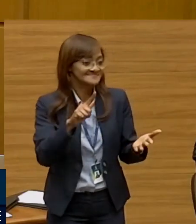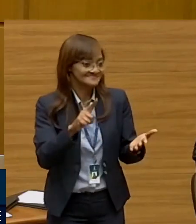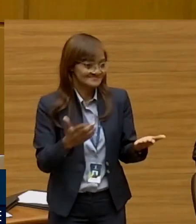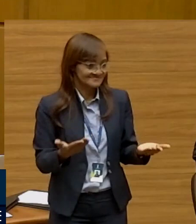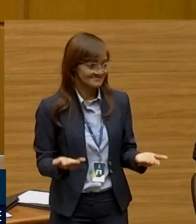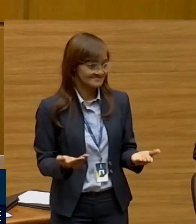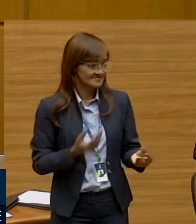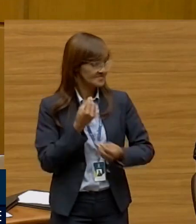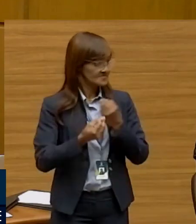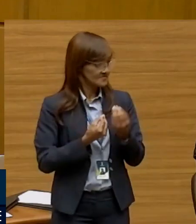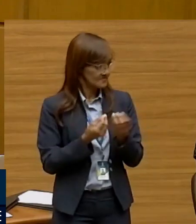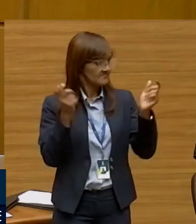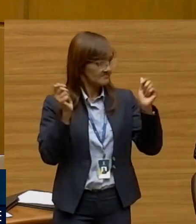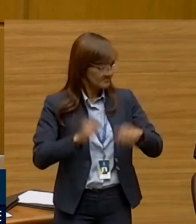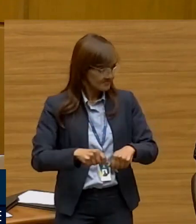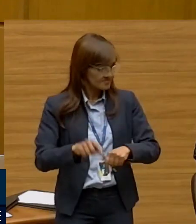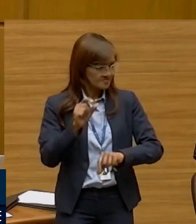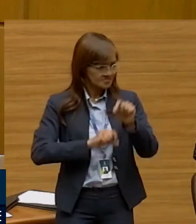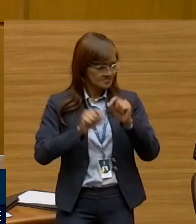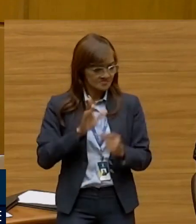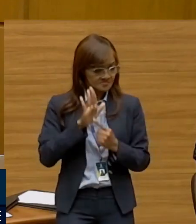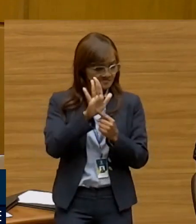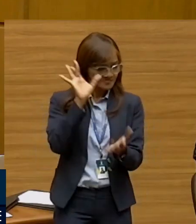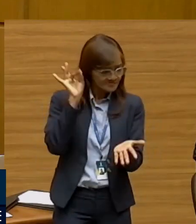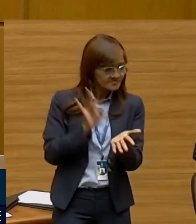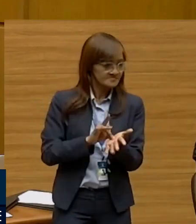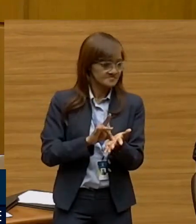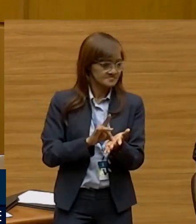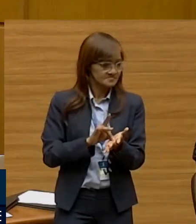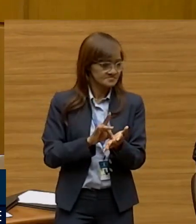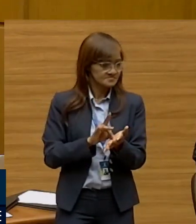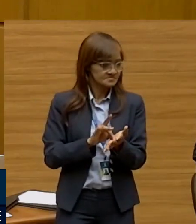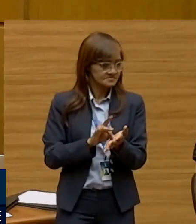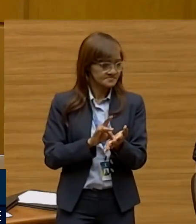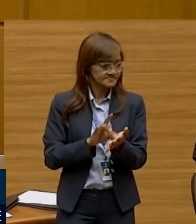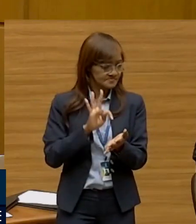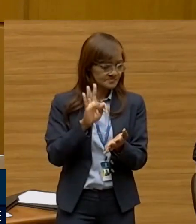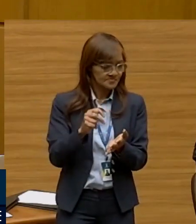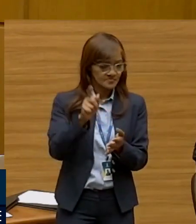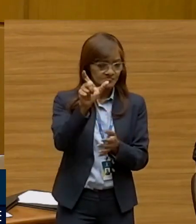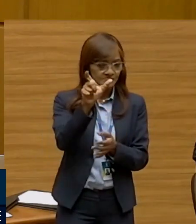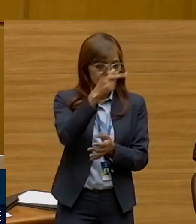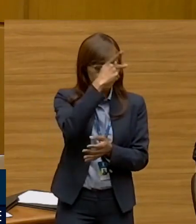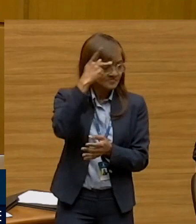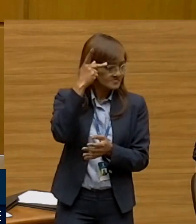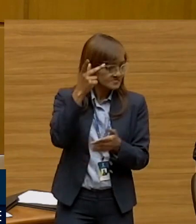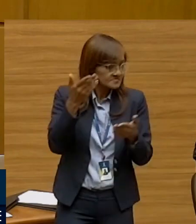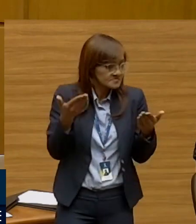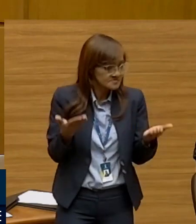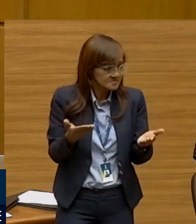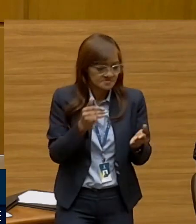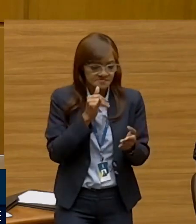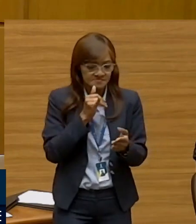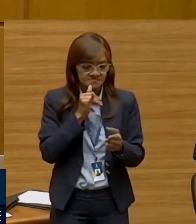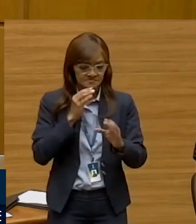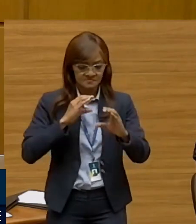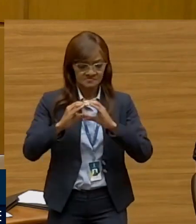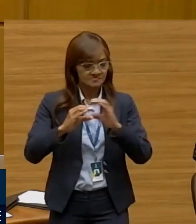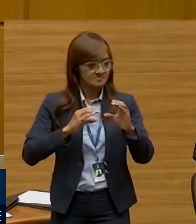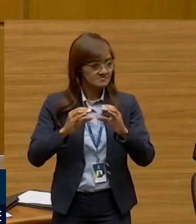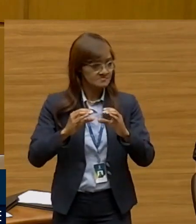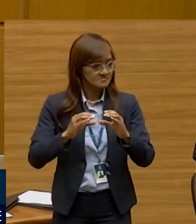viabiliza condições de maior explicitação e eficácia dos enunciados. Ou seja, a comunicação é um